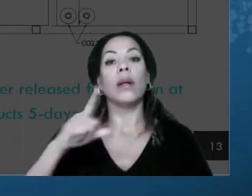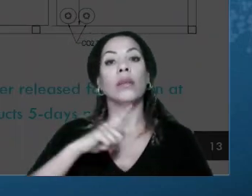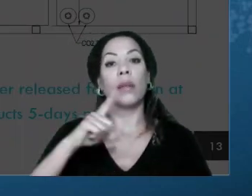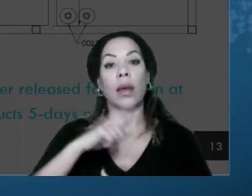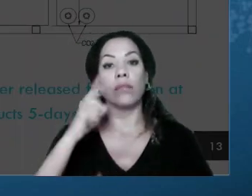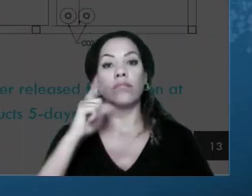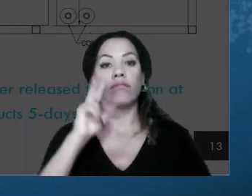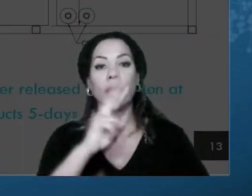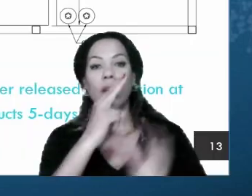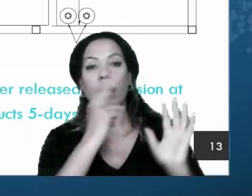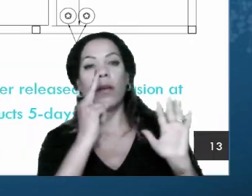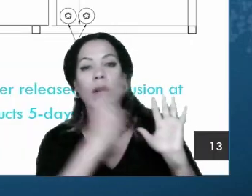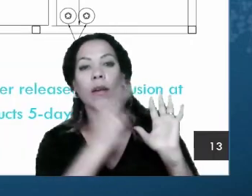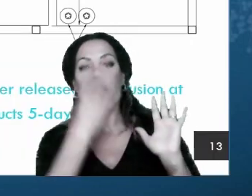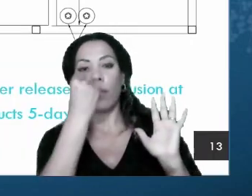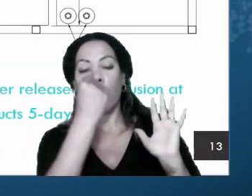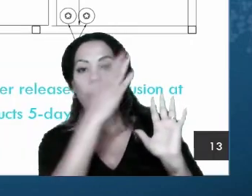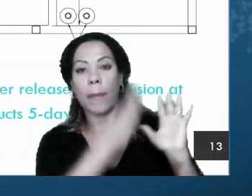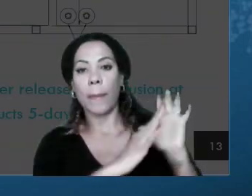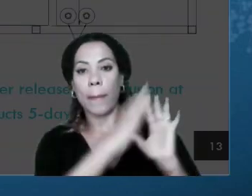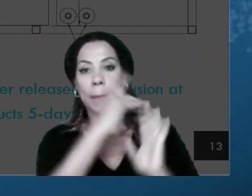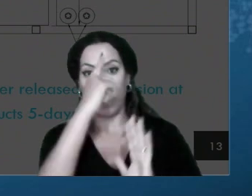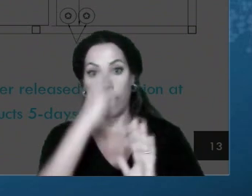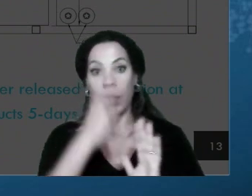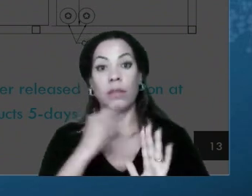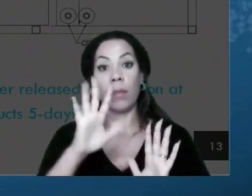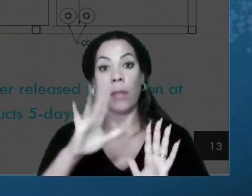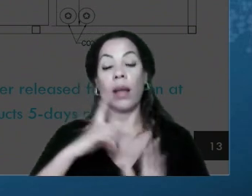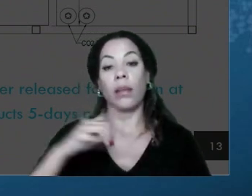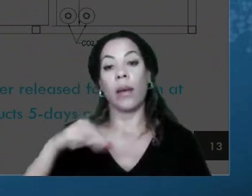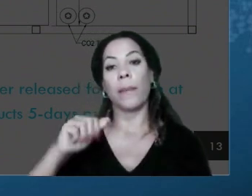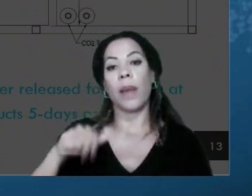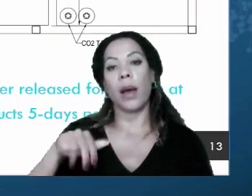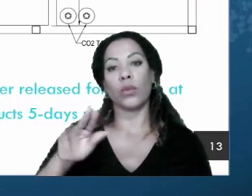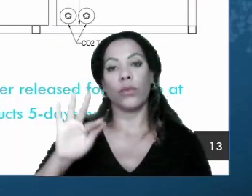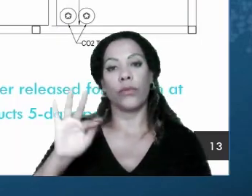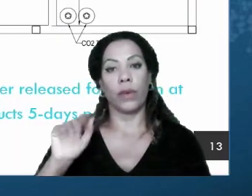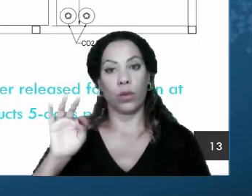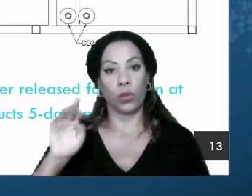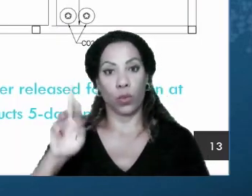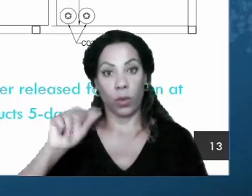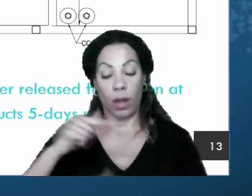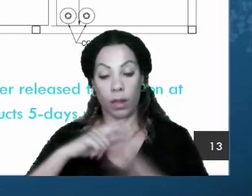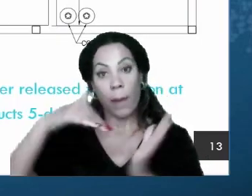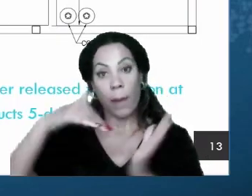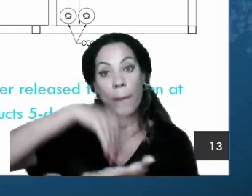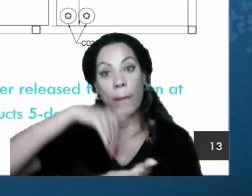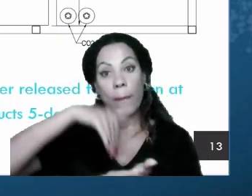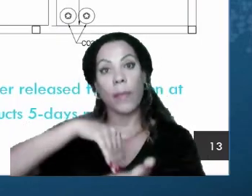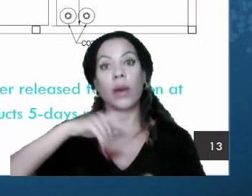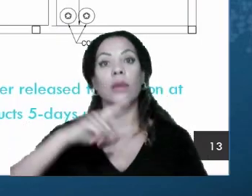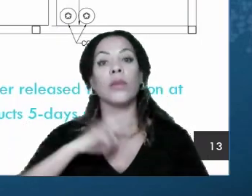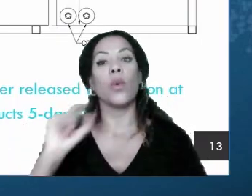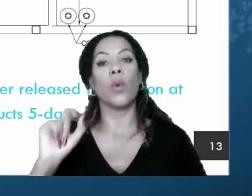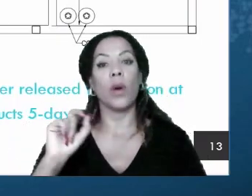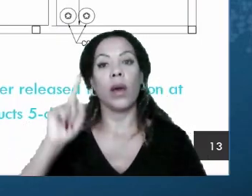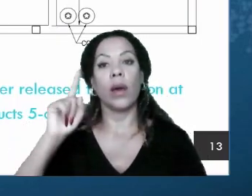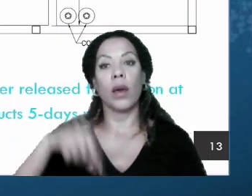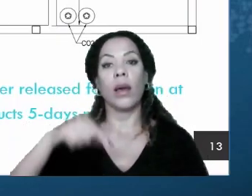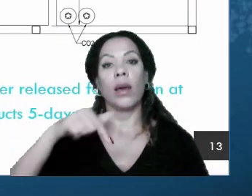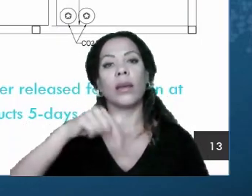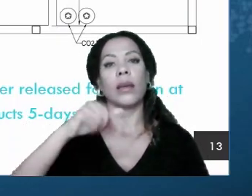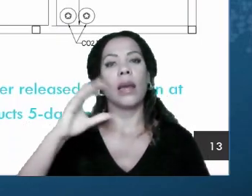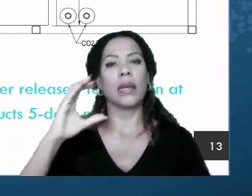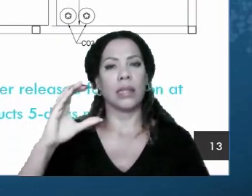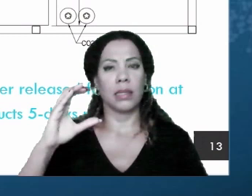aparência aí, mas é surpreendente ver que aqui você tem a manufatura e aqui embaixo você tem o QC. QC e